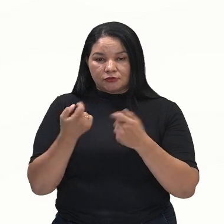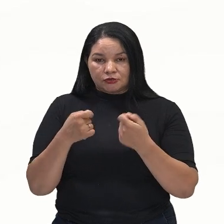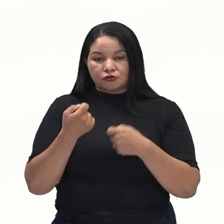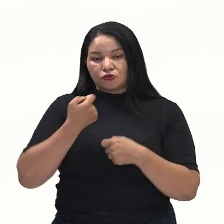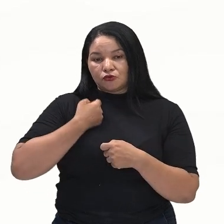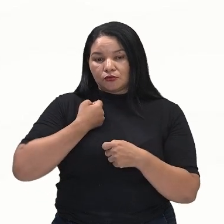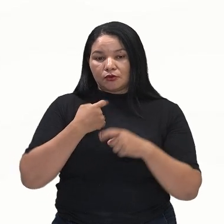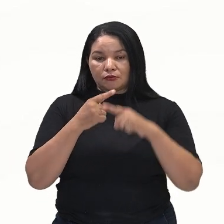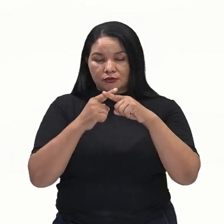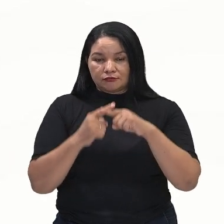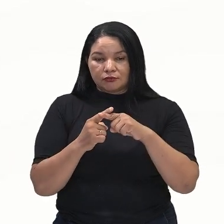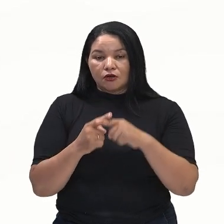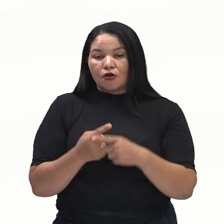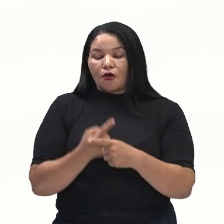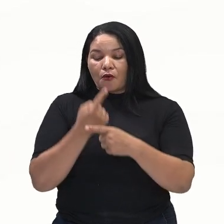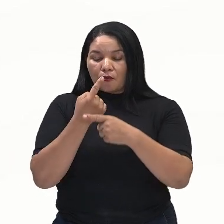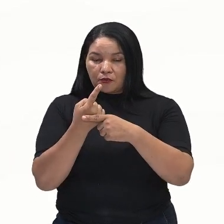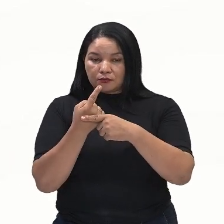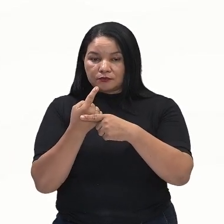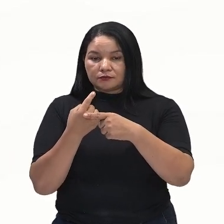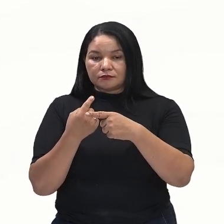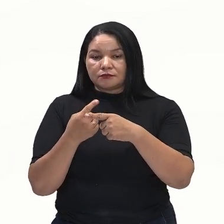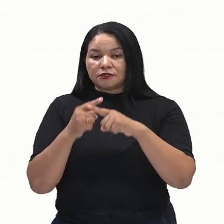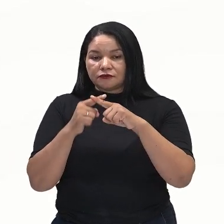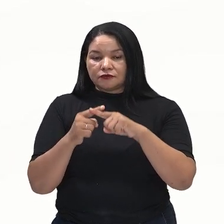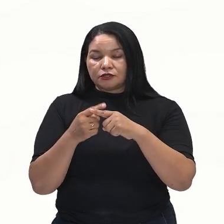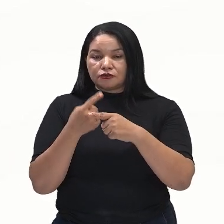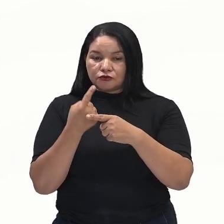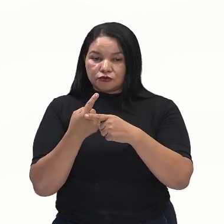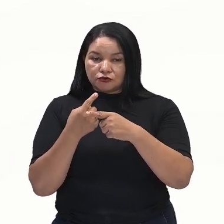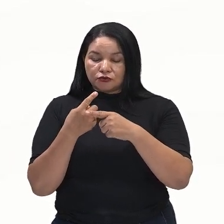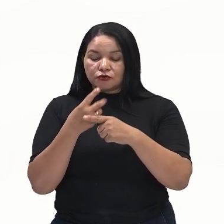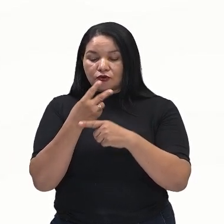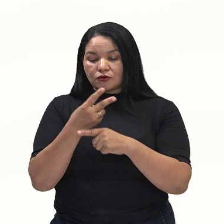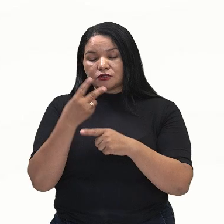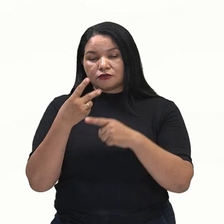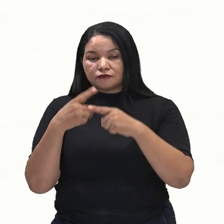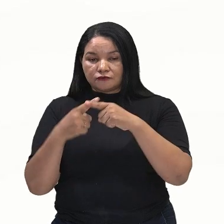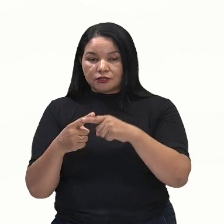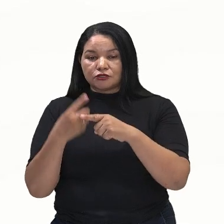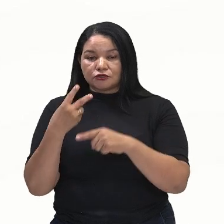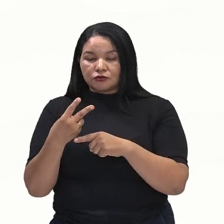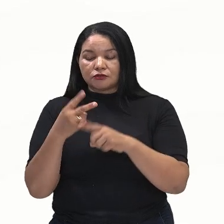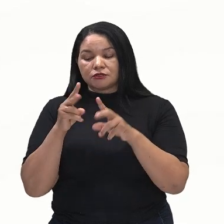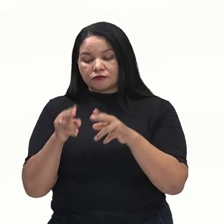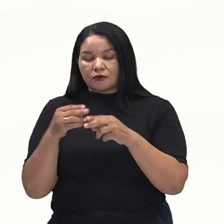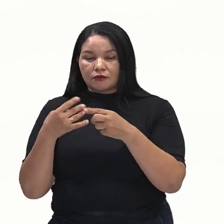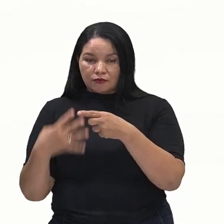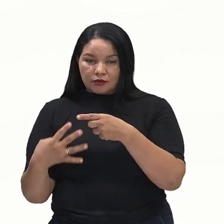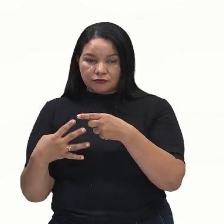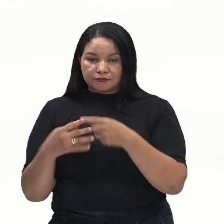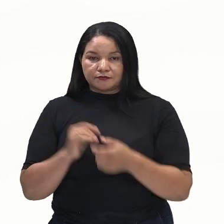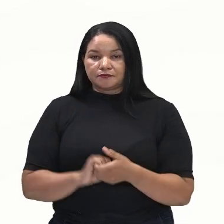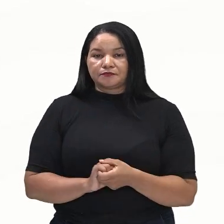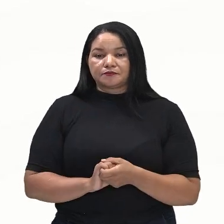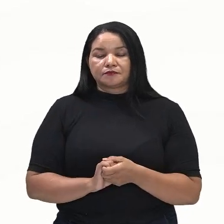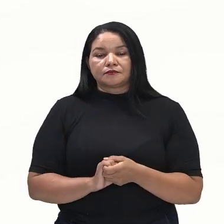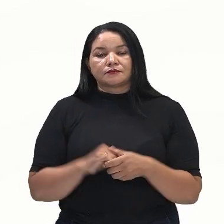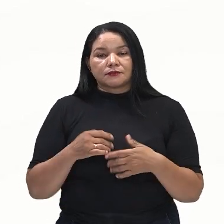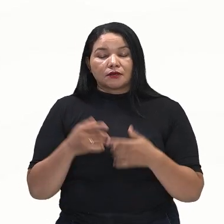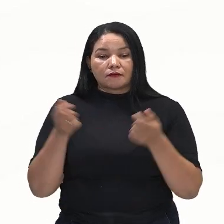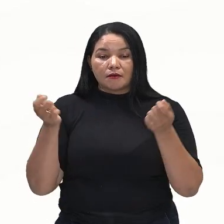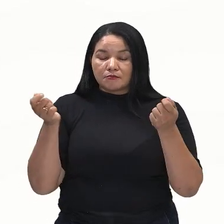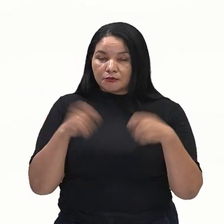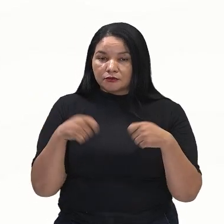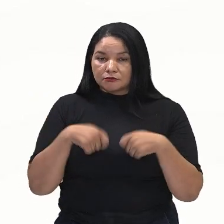1 vezes 1 é 1 em cima, 2 vezes 2 é 4 aqui embaixo. Quer dizer que a probabilidade de